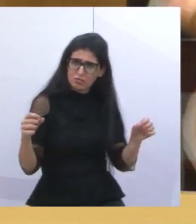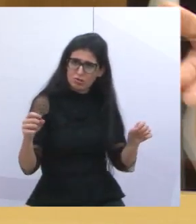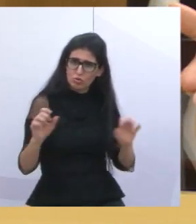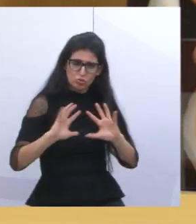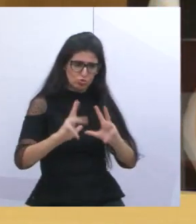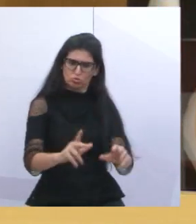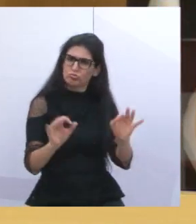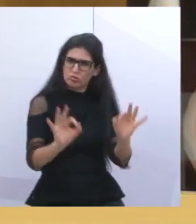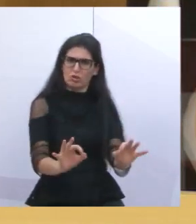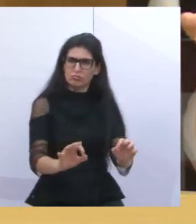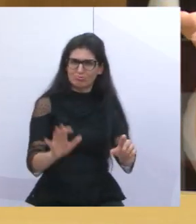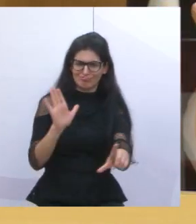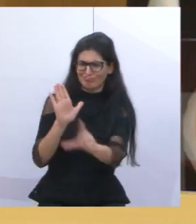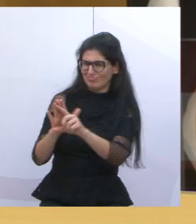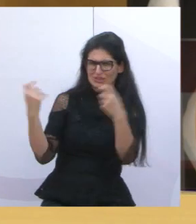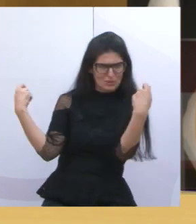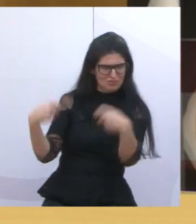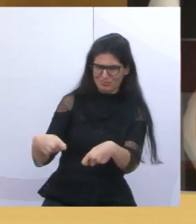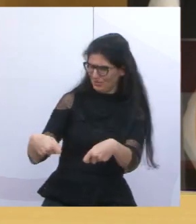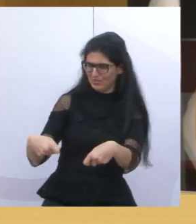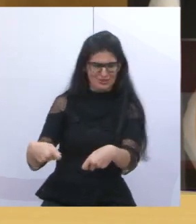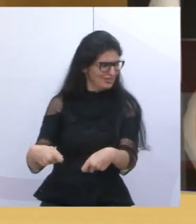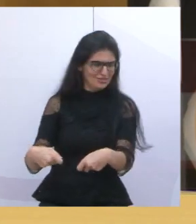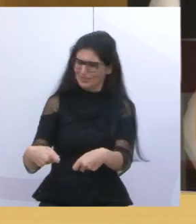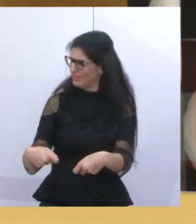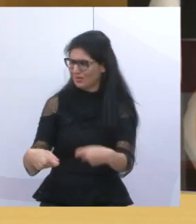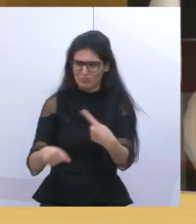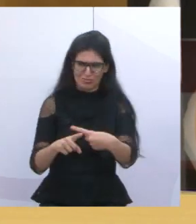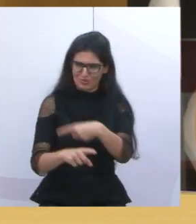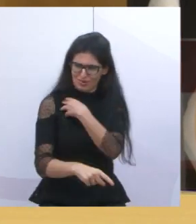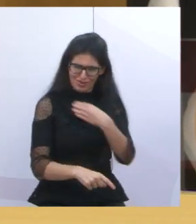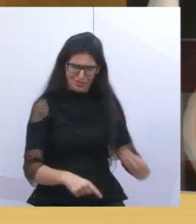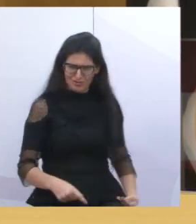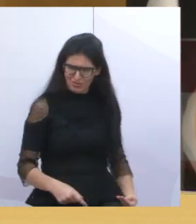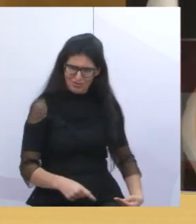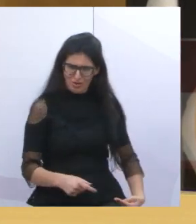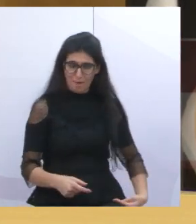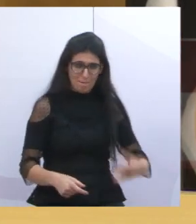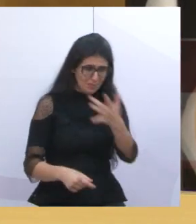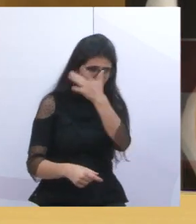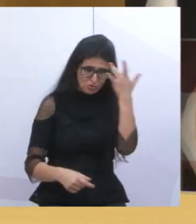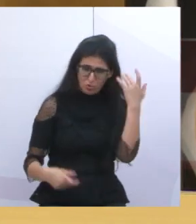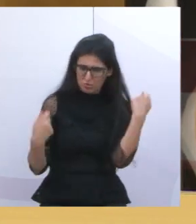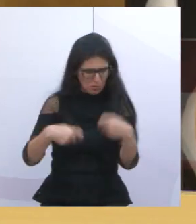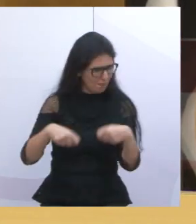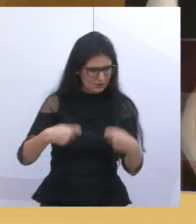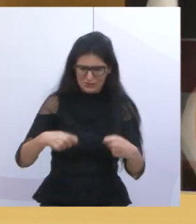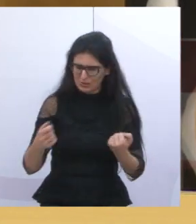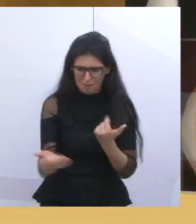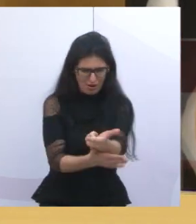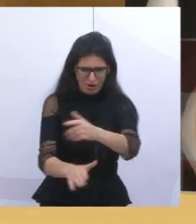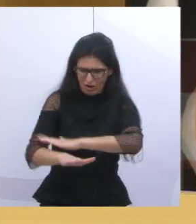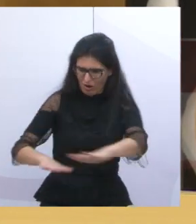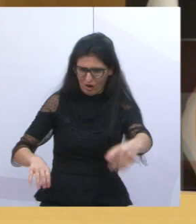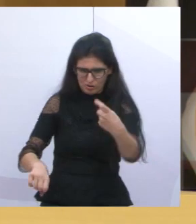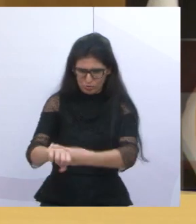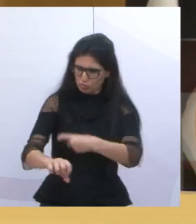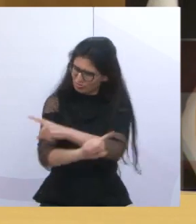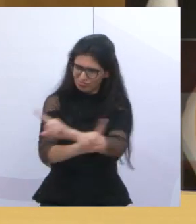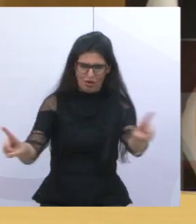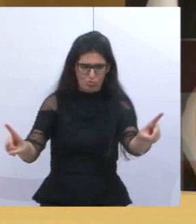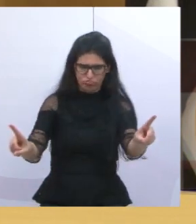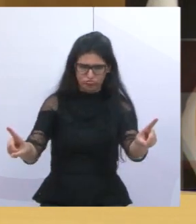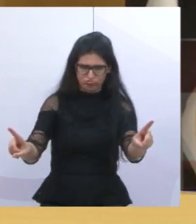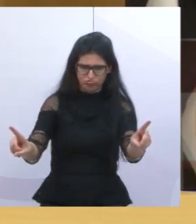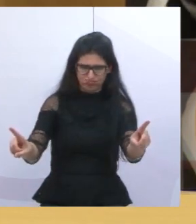dessa lei, porque esse governo disse não vai cobrar mais asfalto das pessoas. Já fez 40 e poucas ruas na cidade de Jacareí, por